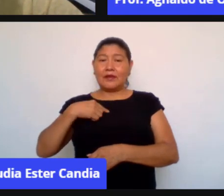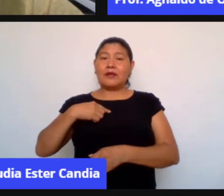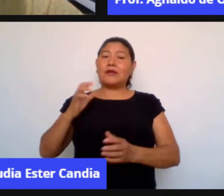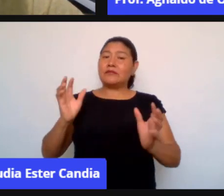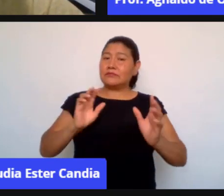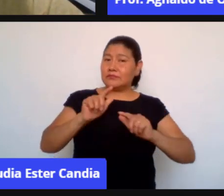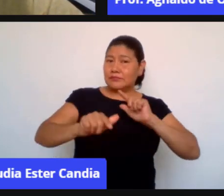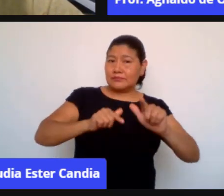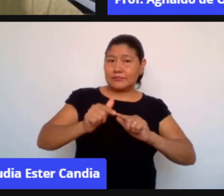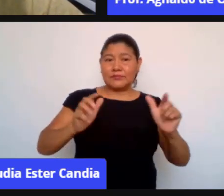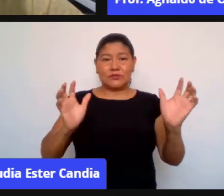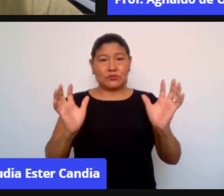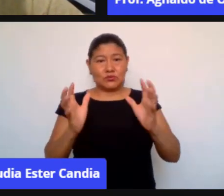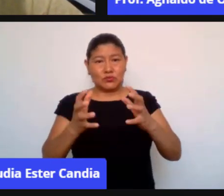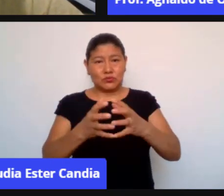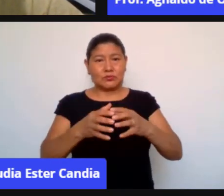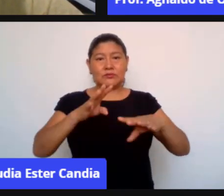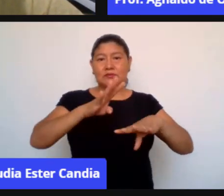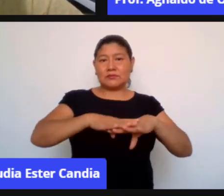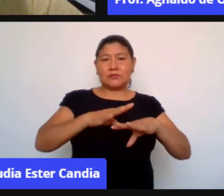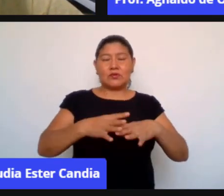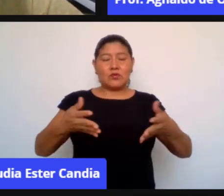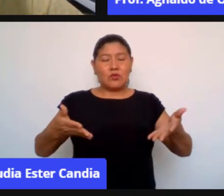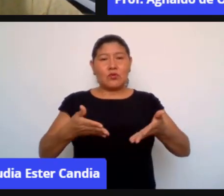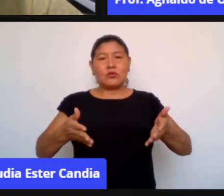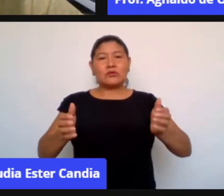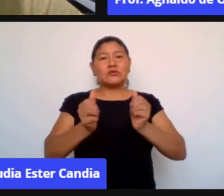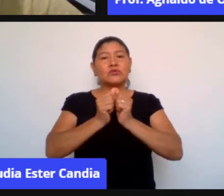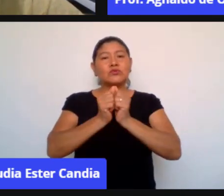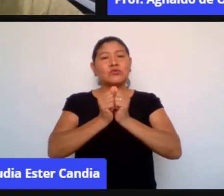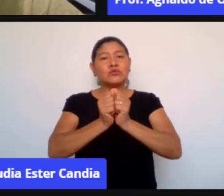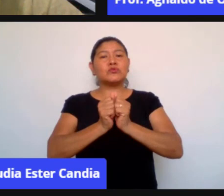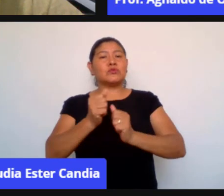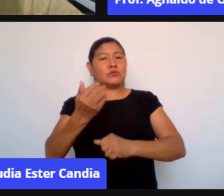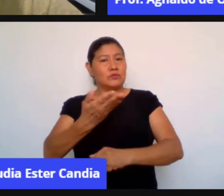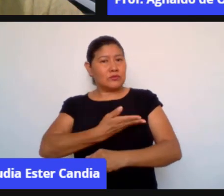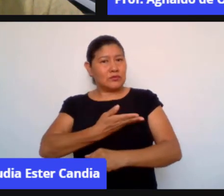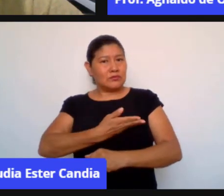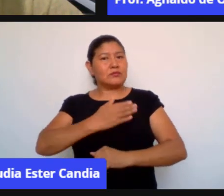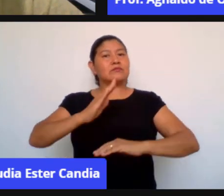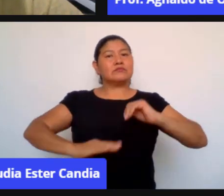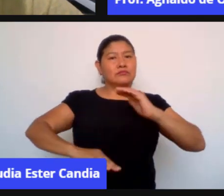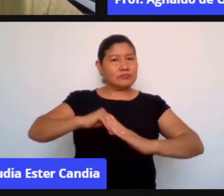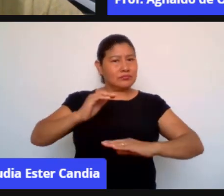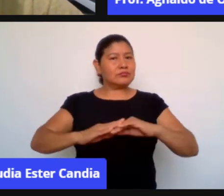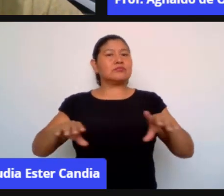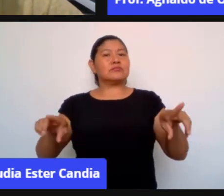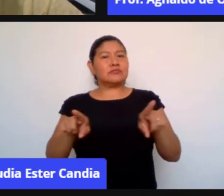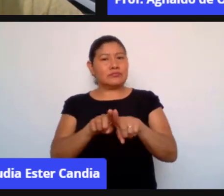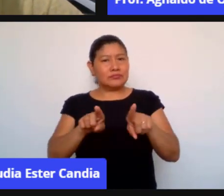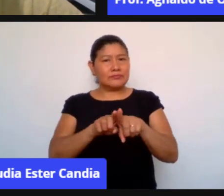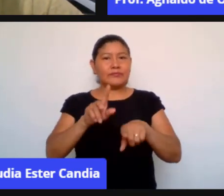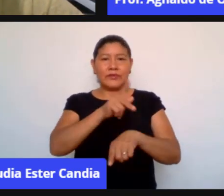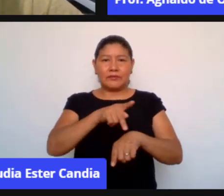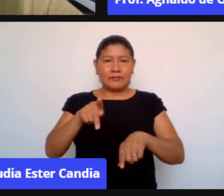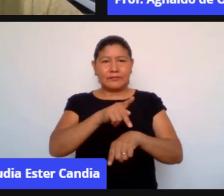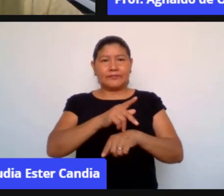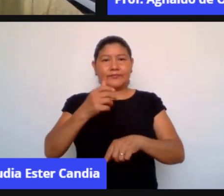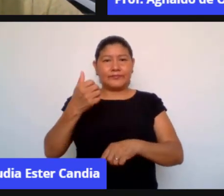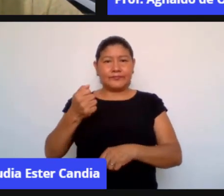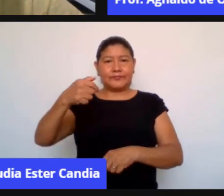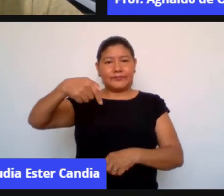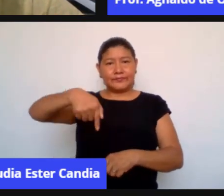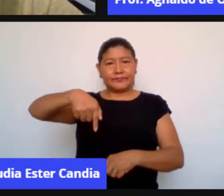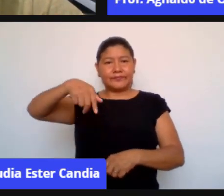em companhia do meu colega, o professor Agnaldo de Oliveira. A nossa equipe, logo mais eu apresento os colegas, o